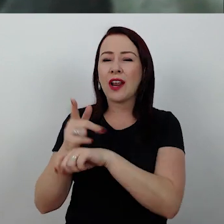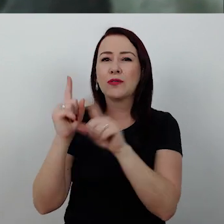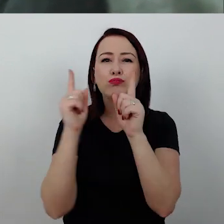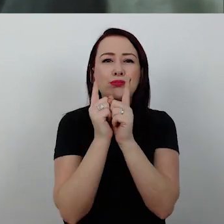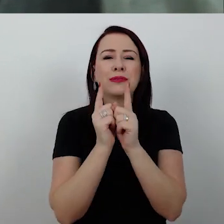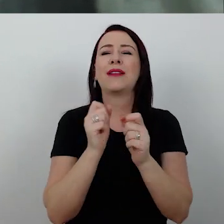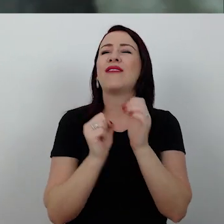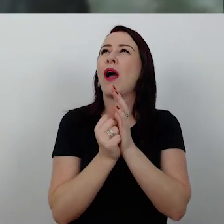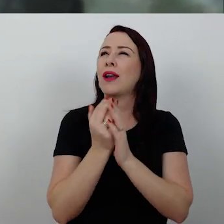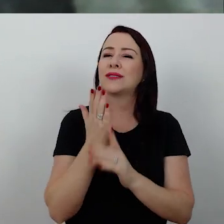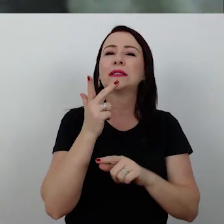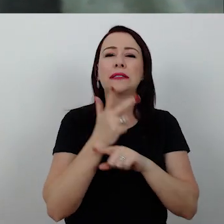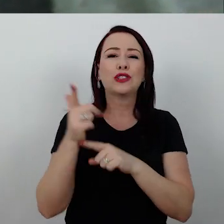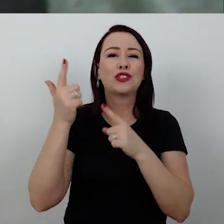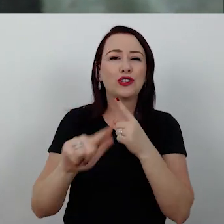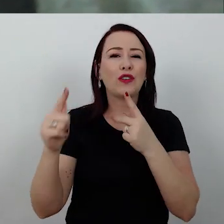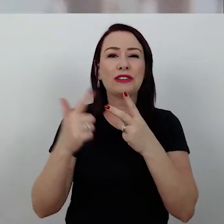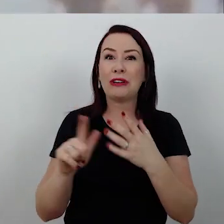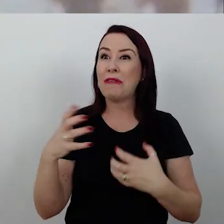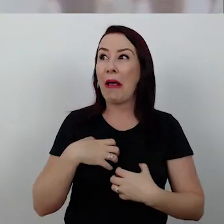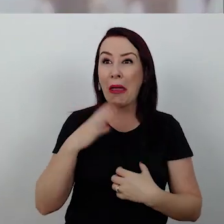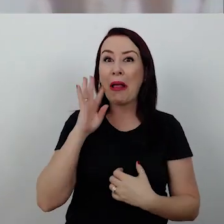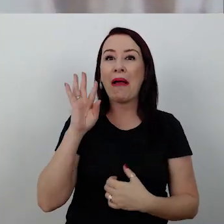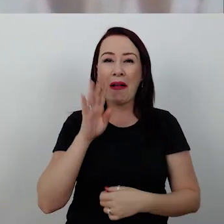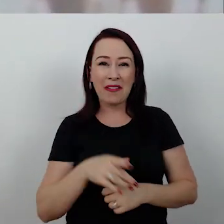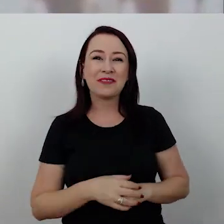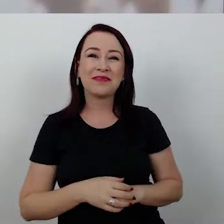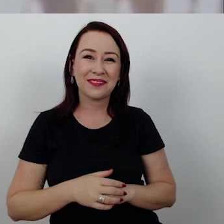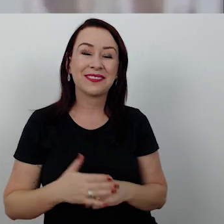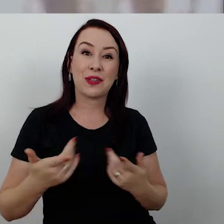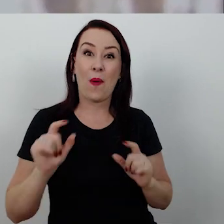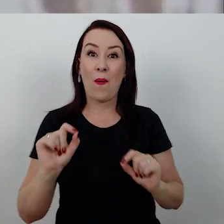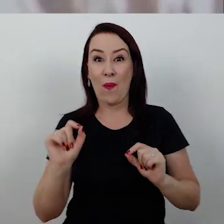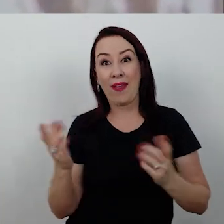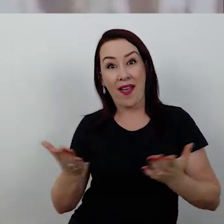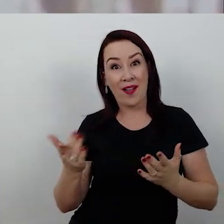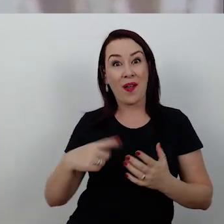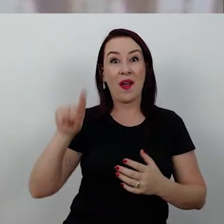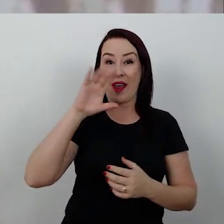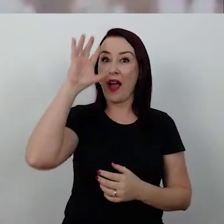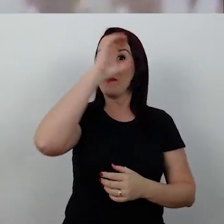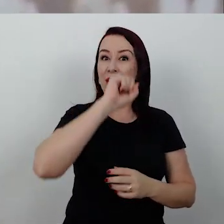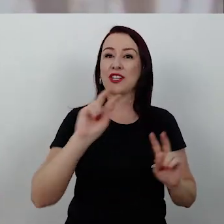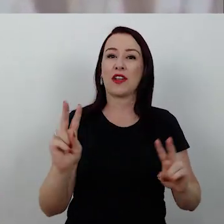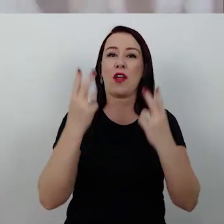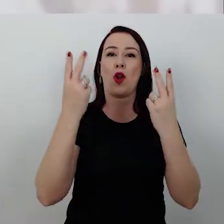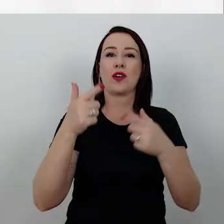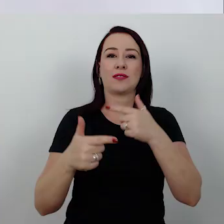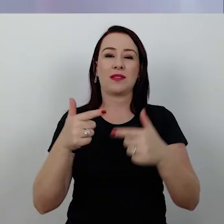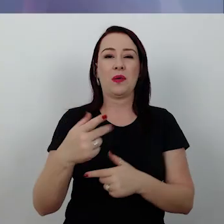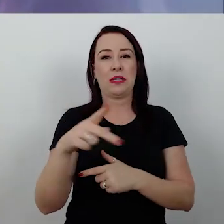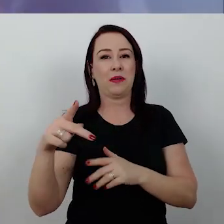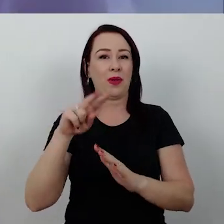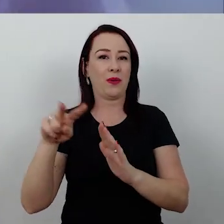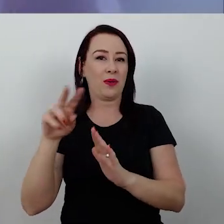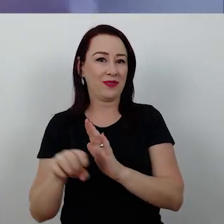uma cena que é gravada várias vezes. Eu achei super interessante. E a gente, com isso, aprende a dar valor ao trabalho de